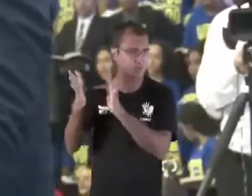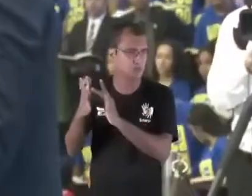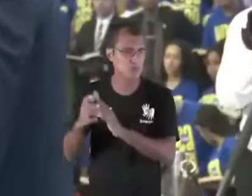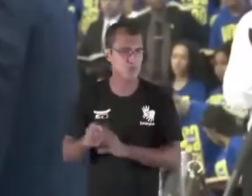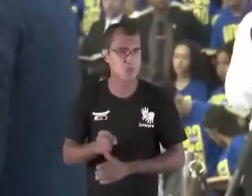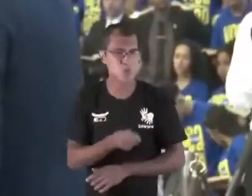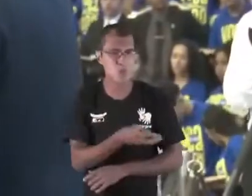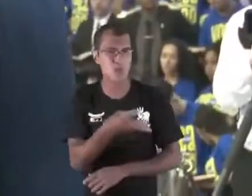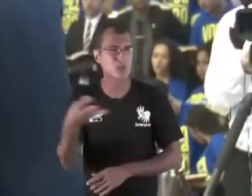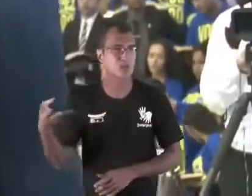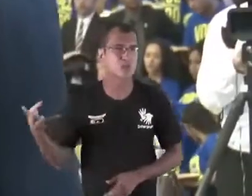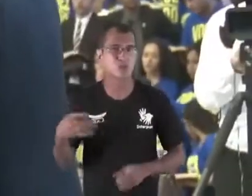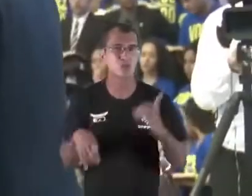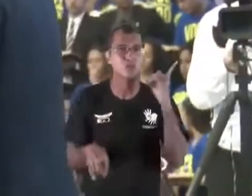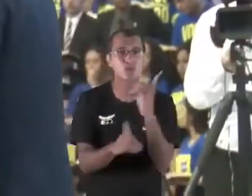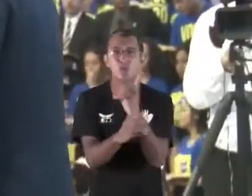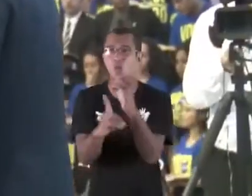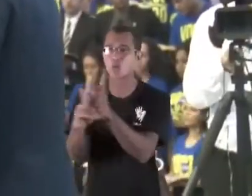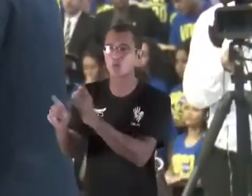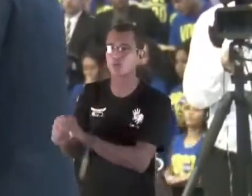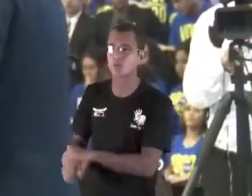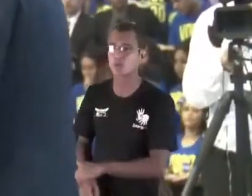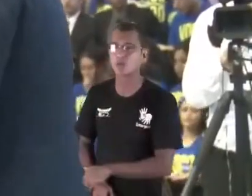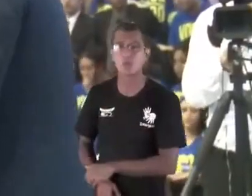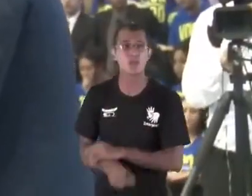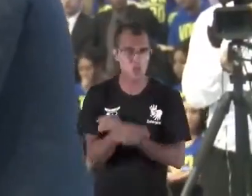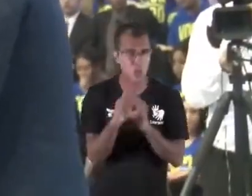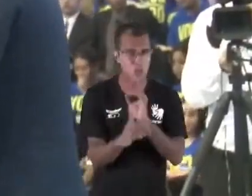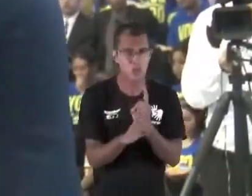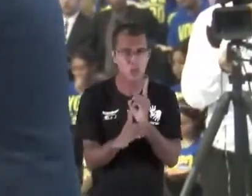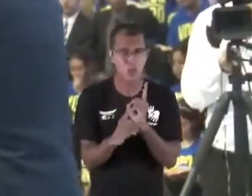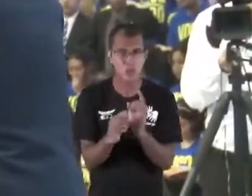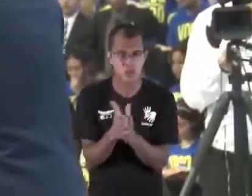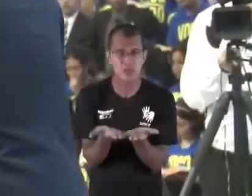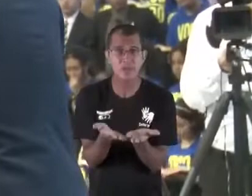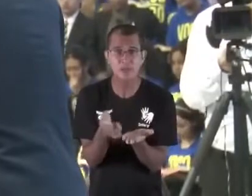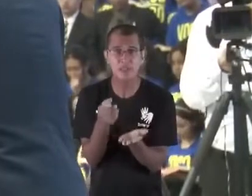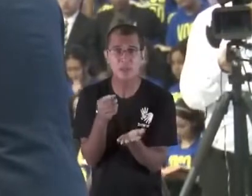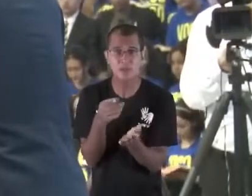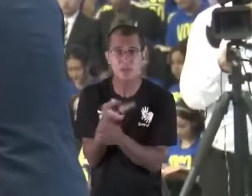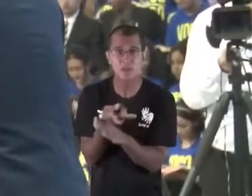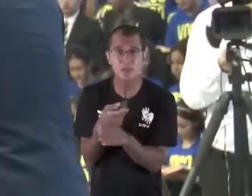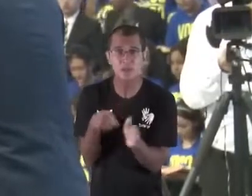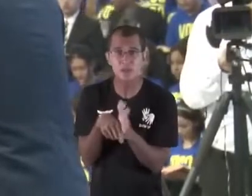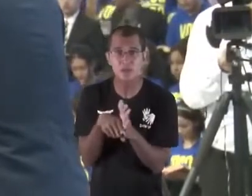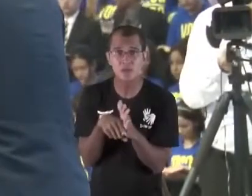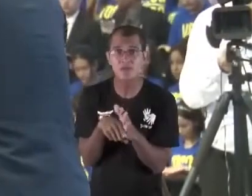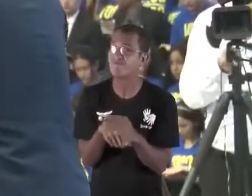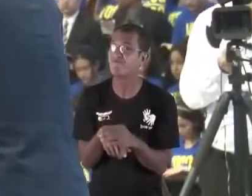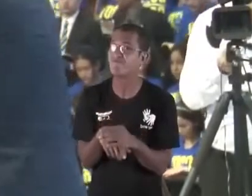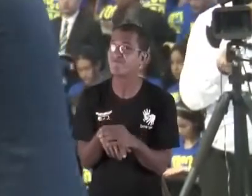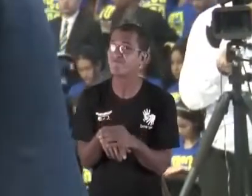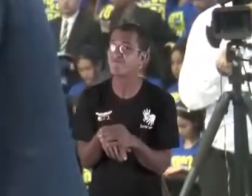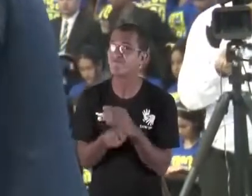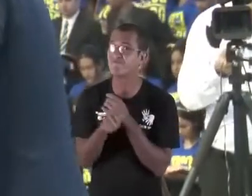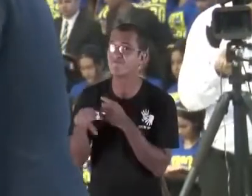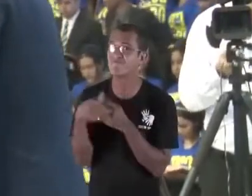Quantos encontraram livro do profeta Ezequiel, capítulo